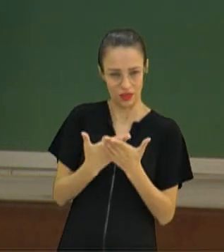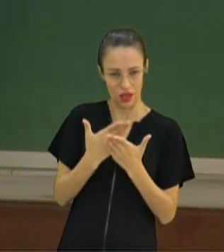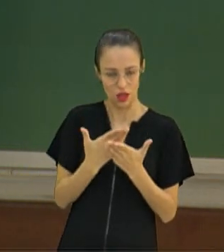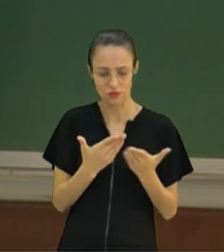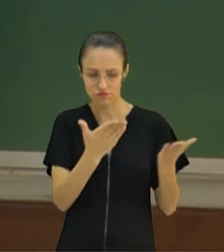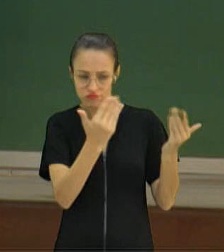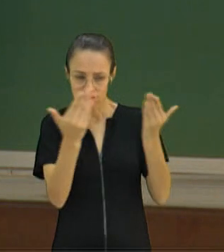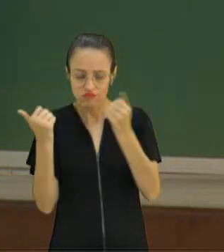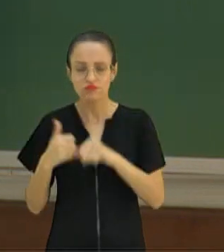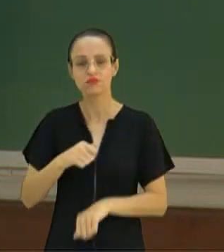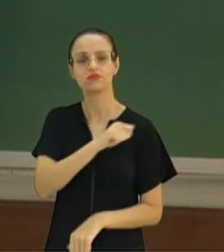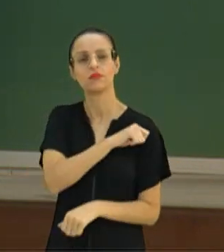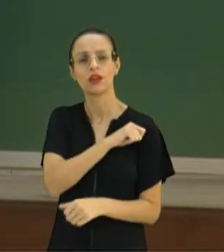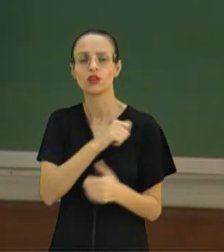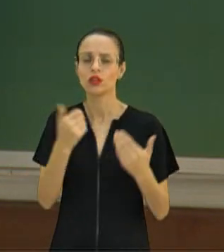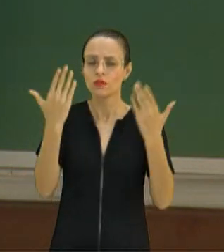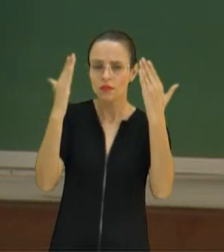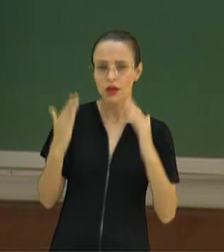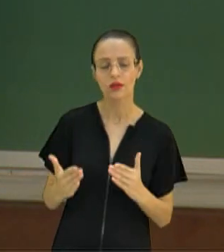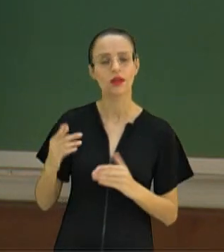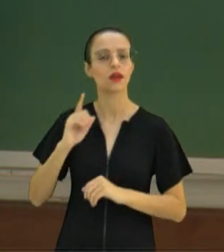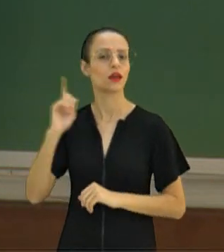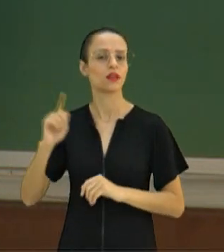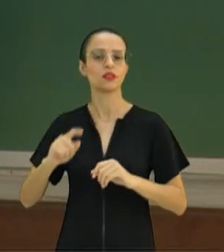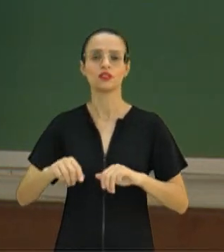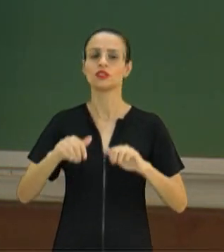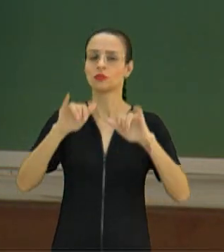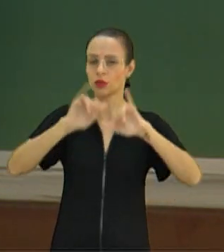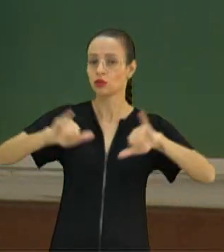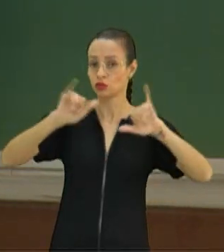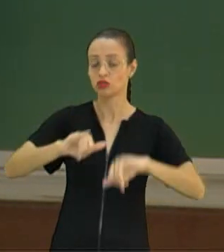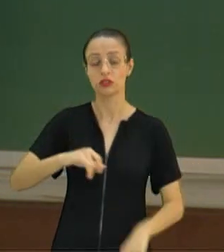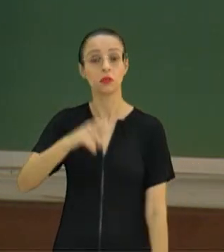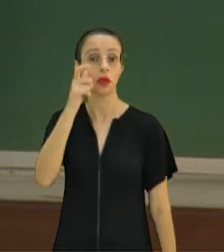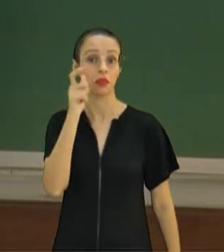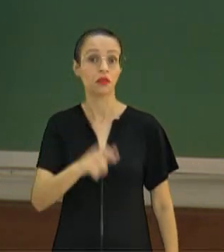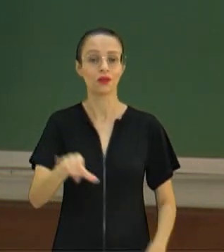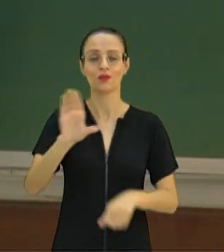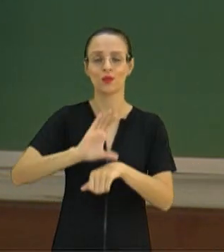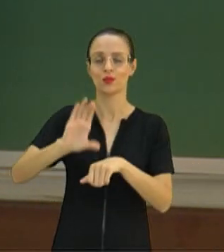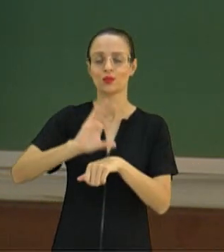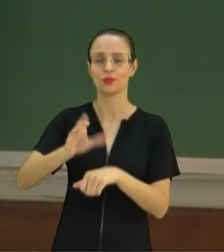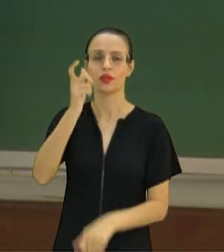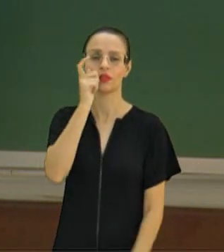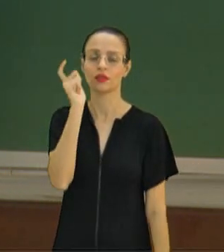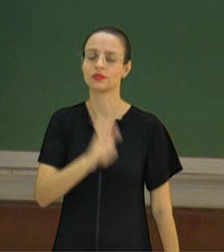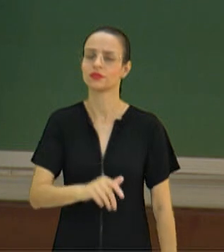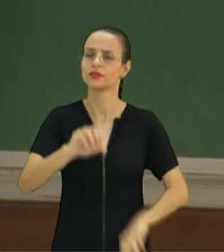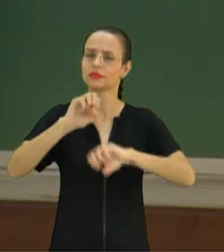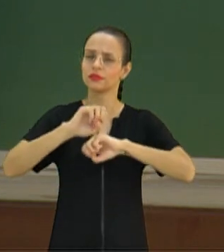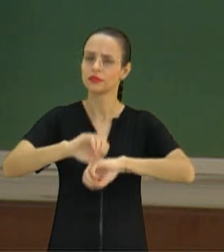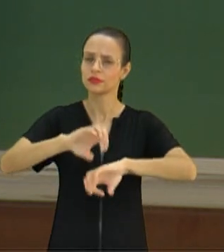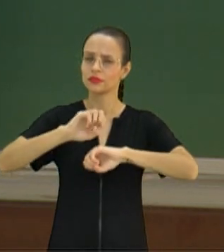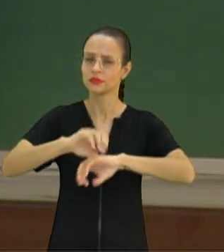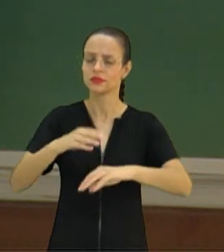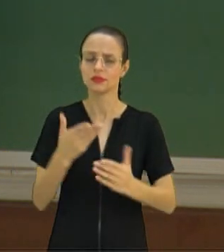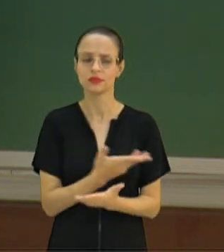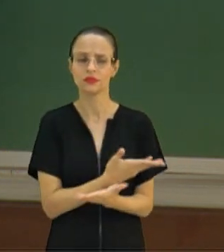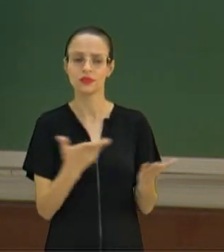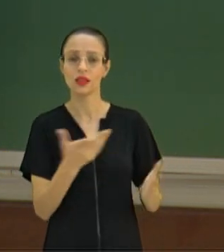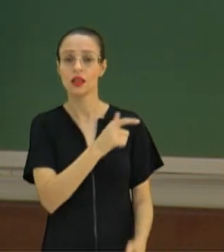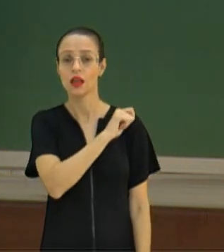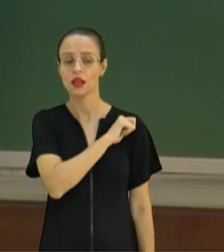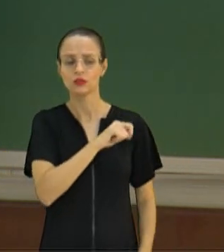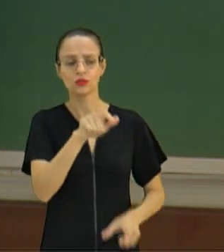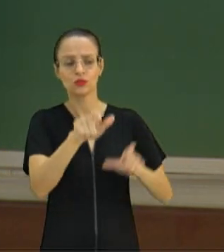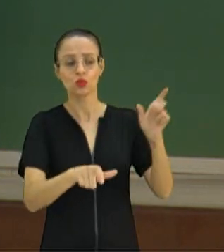alunos. Uma matéria bem interessante, um curso também bem interessante, que ensina os estudantes